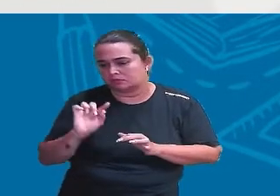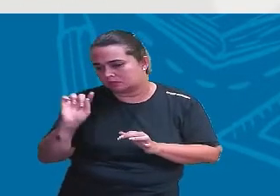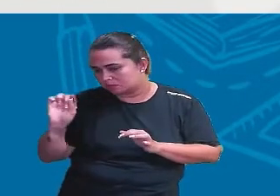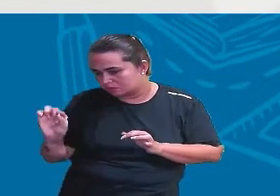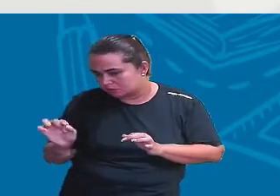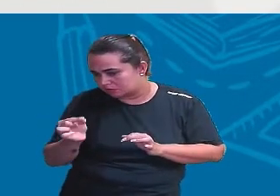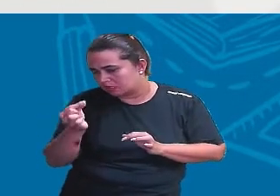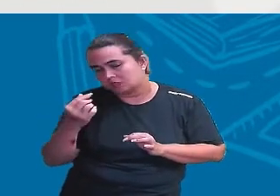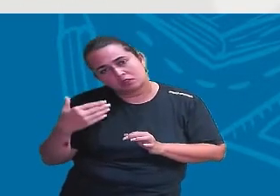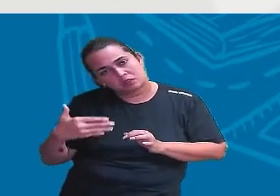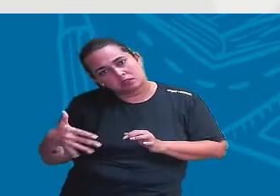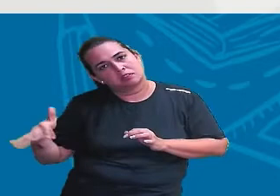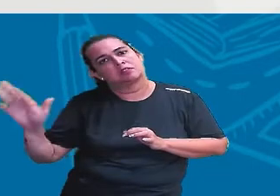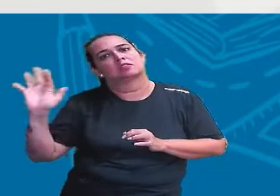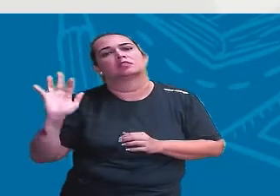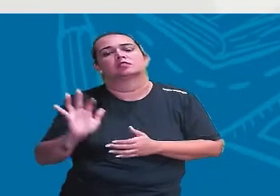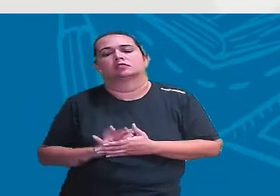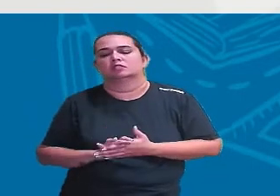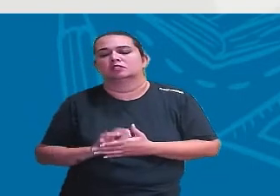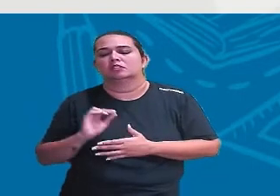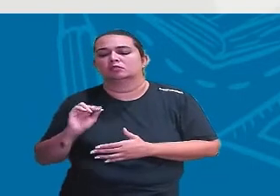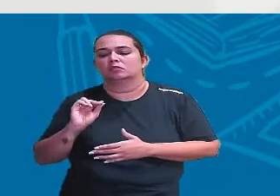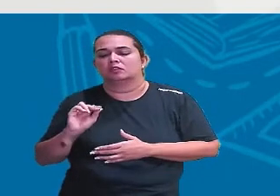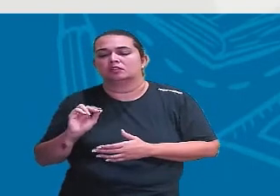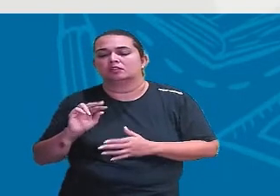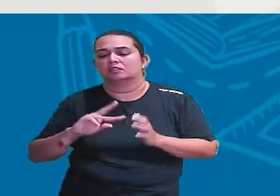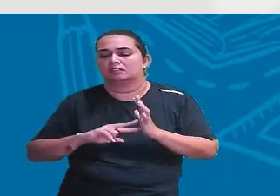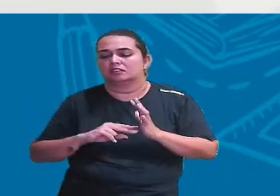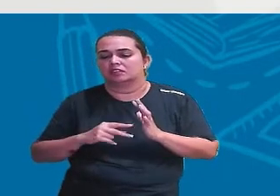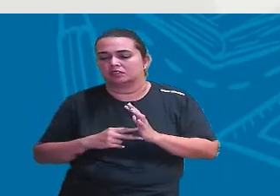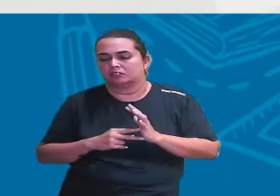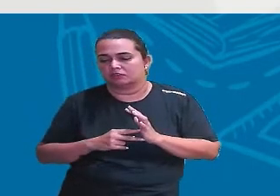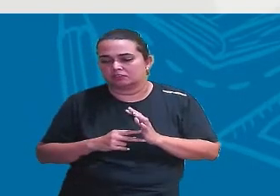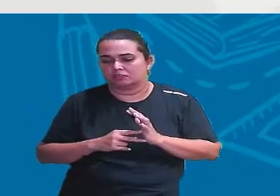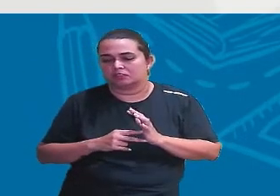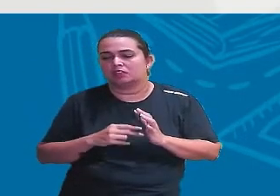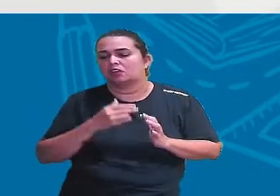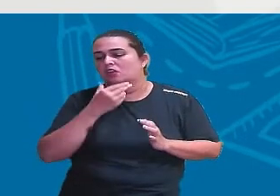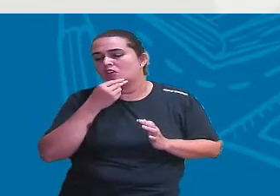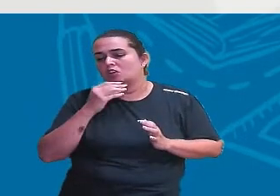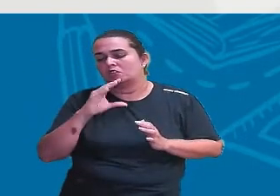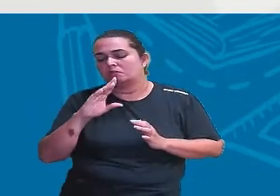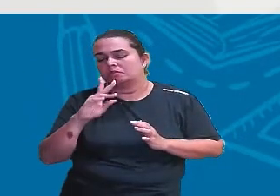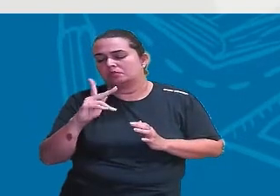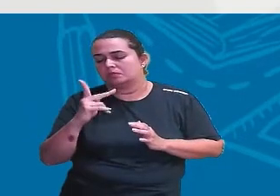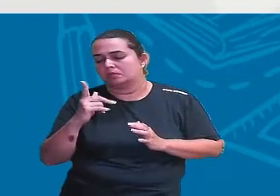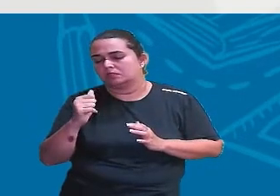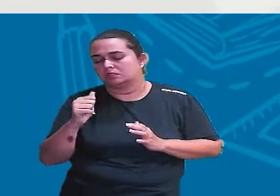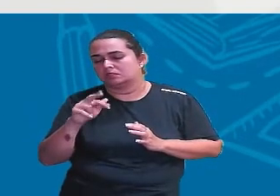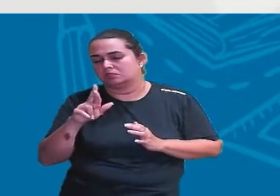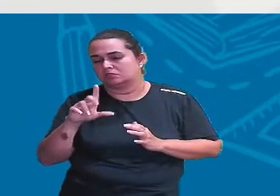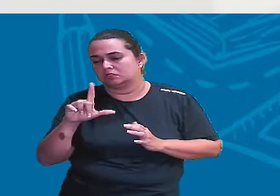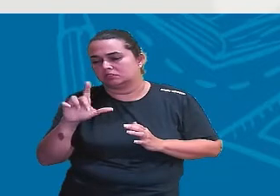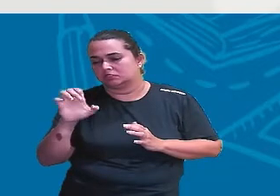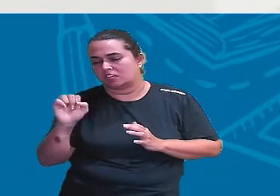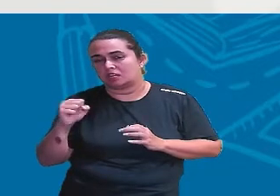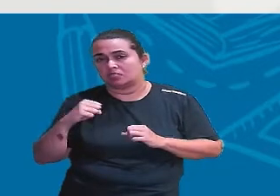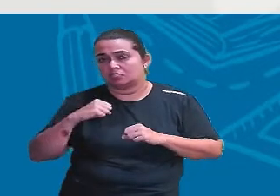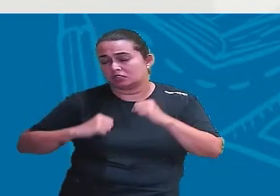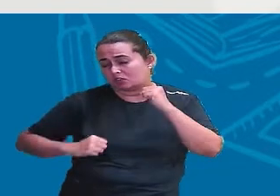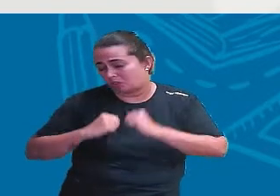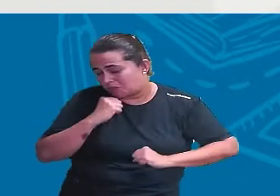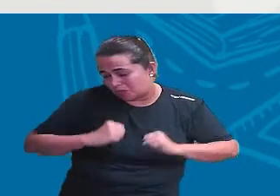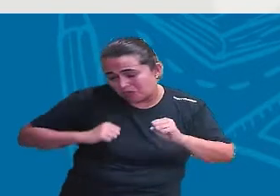frase. E aí a gente tem como tradução: o mau tempo impediu Charlie de sua corrida da tarde.